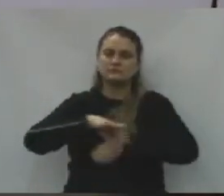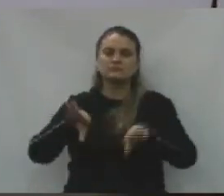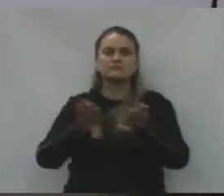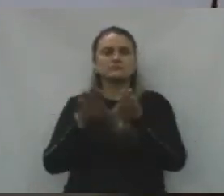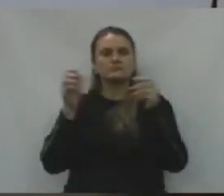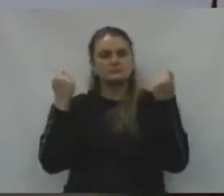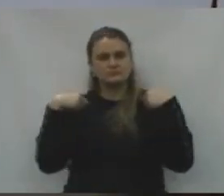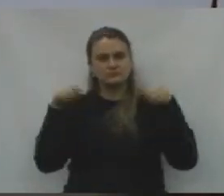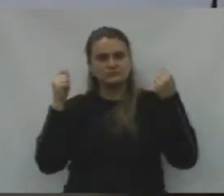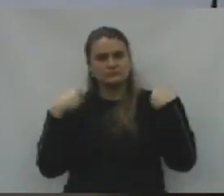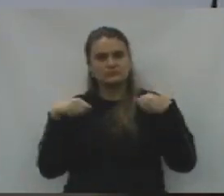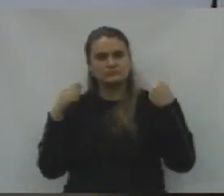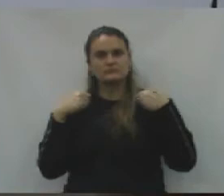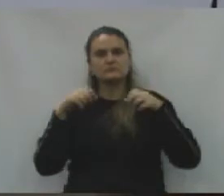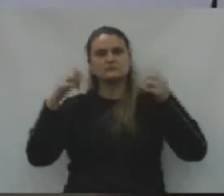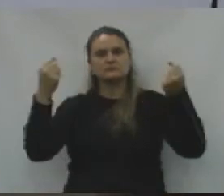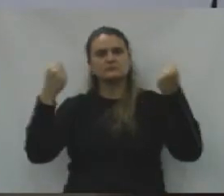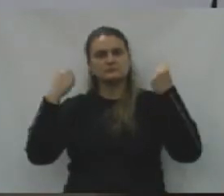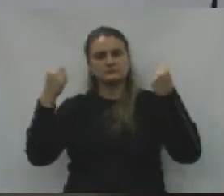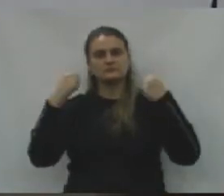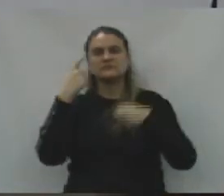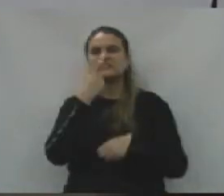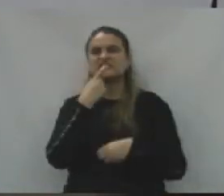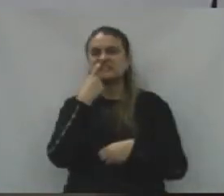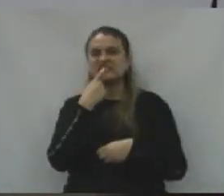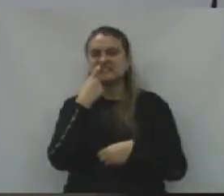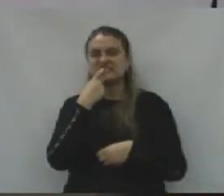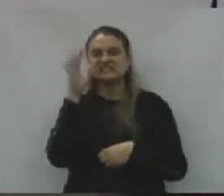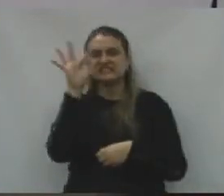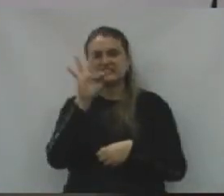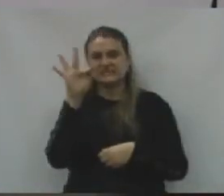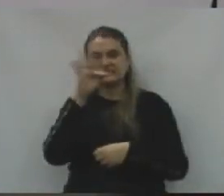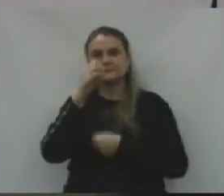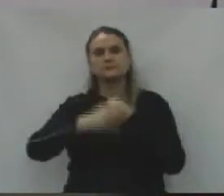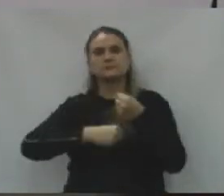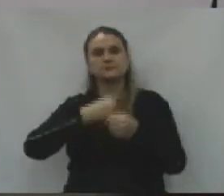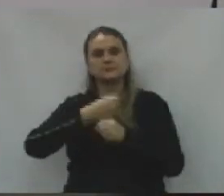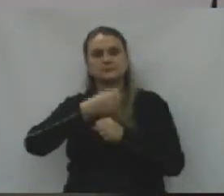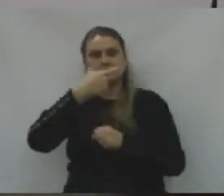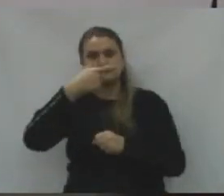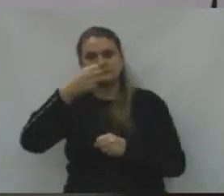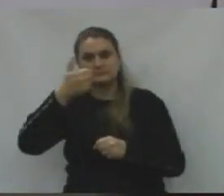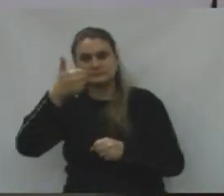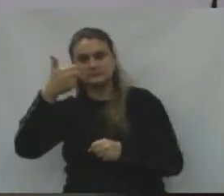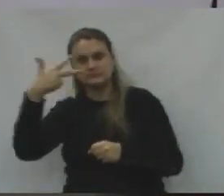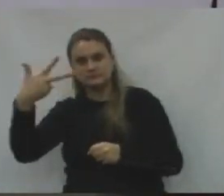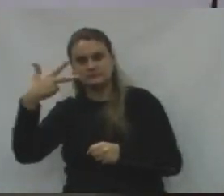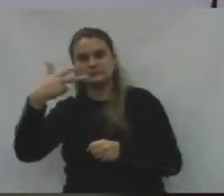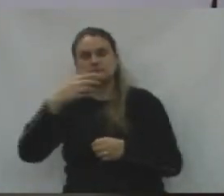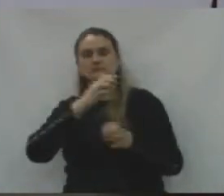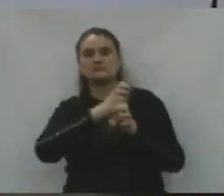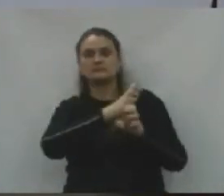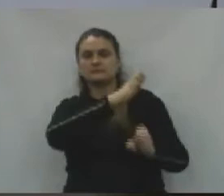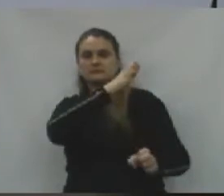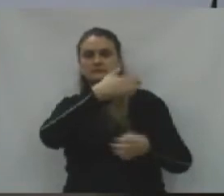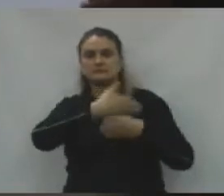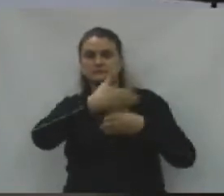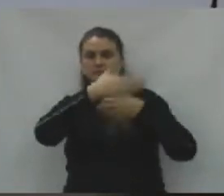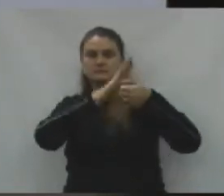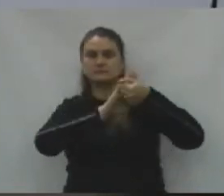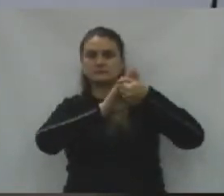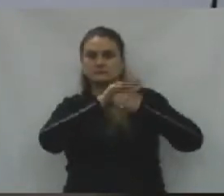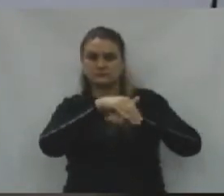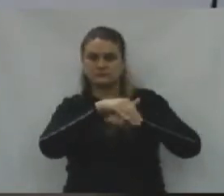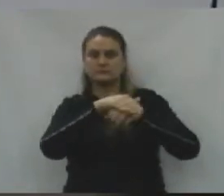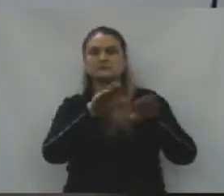física. 2012, engenharia de produção, odontologia. Em 13, civil passou para noturno. E em 14,